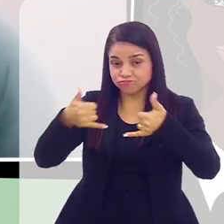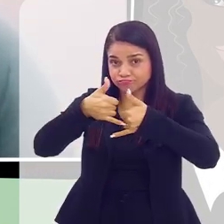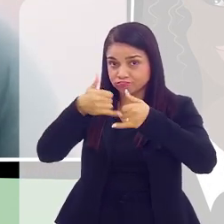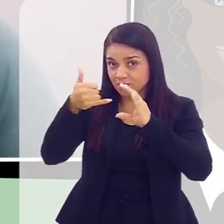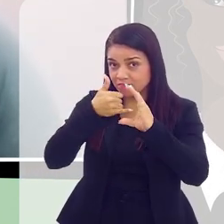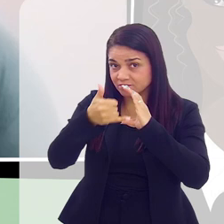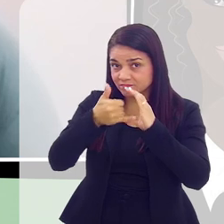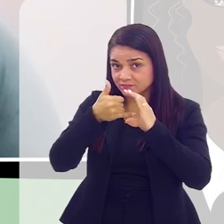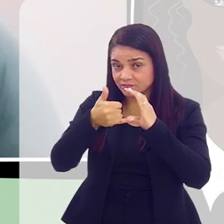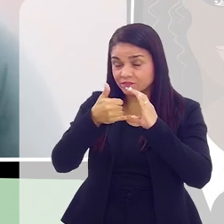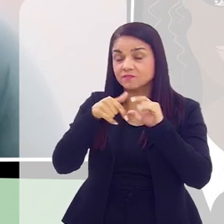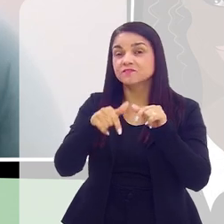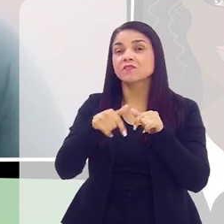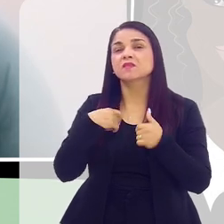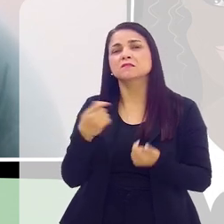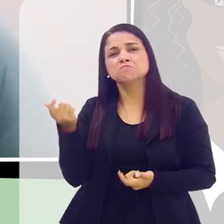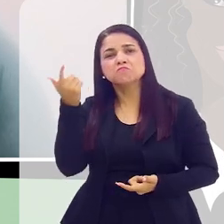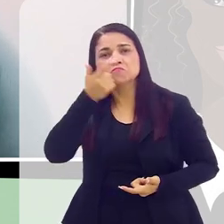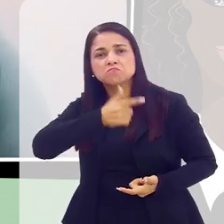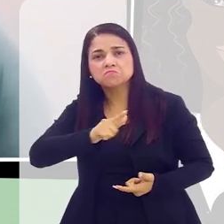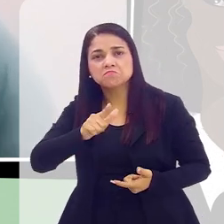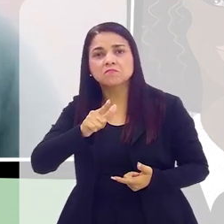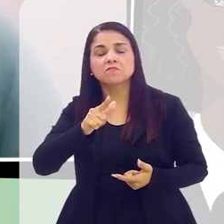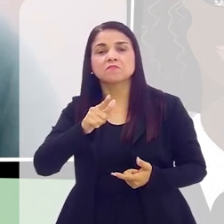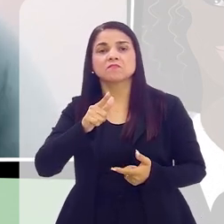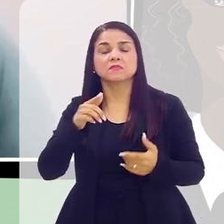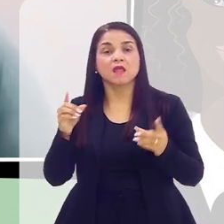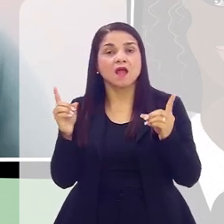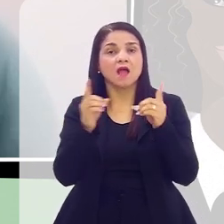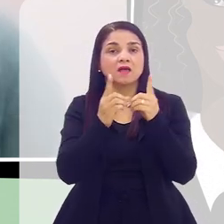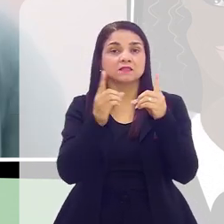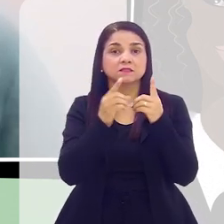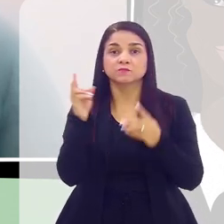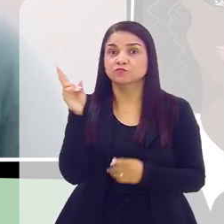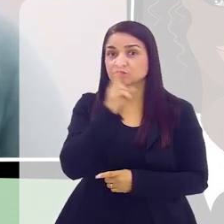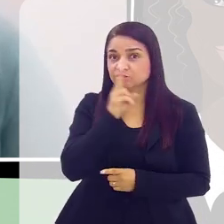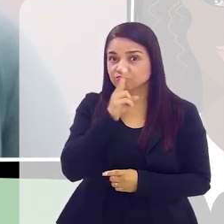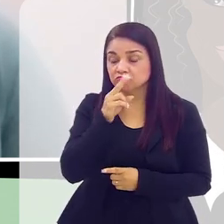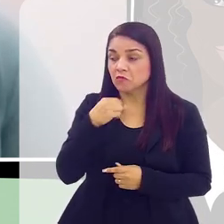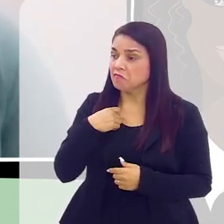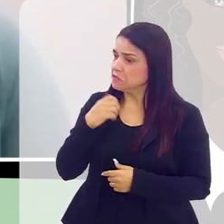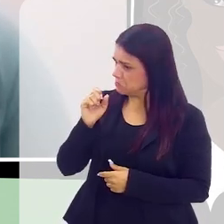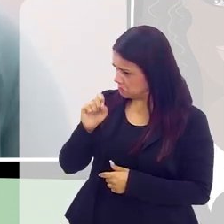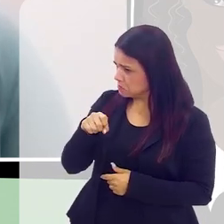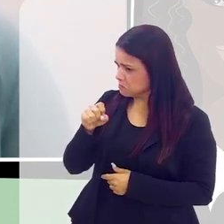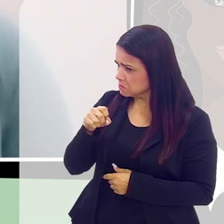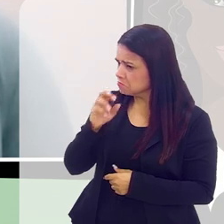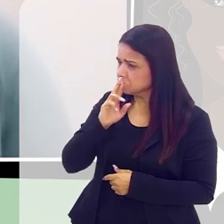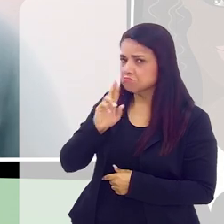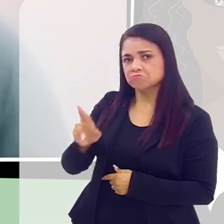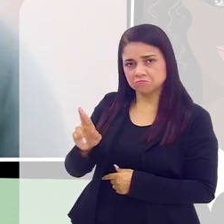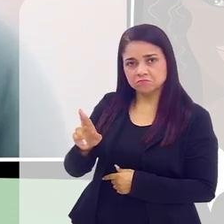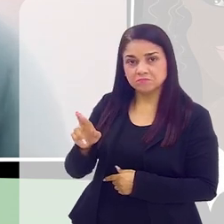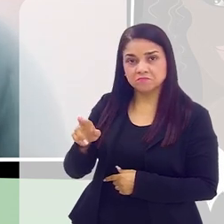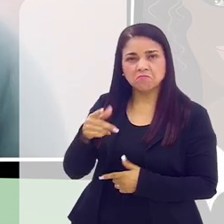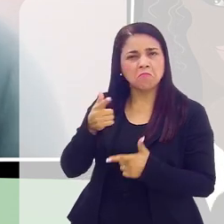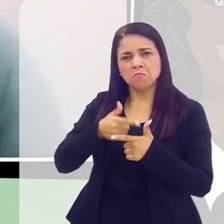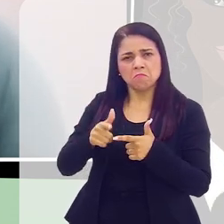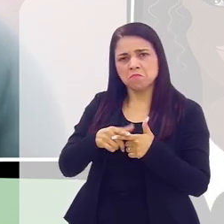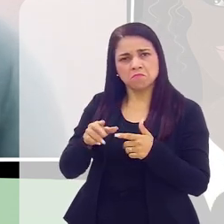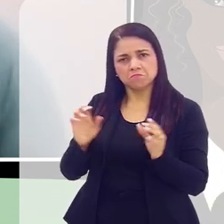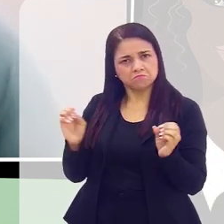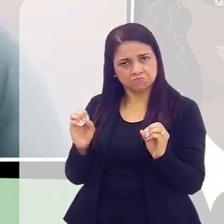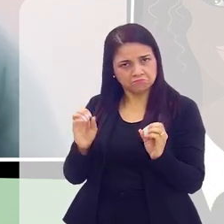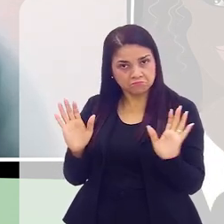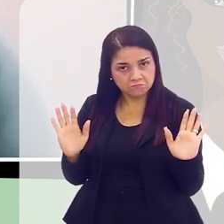contato, me mandou uma mensagem perguntando se eu poderia fazer o atendimento de uma emergência. Eu falei que sim, que não teria